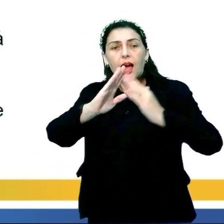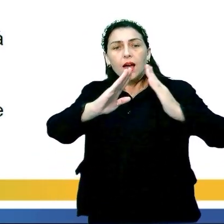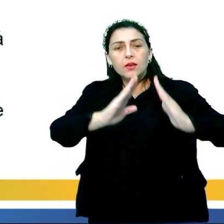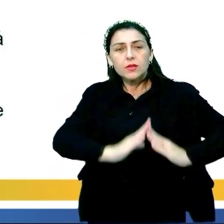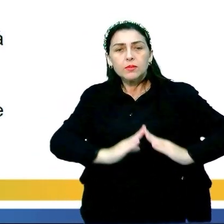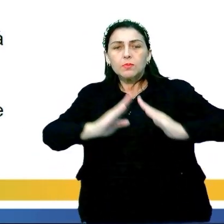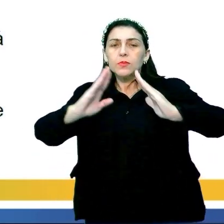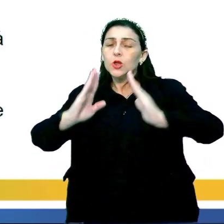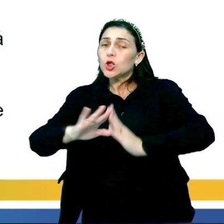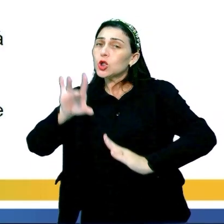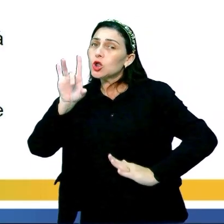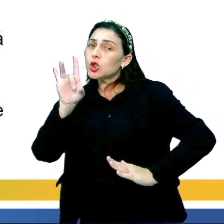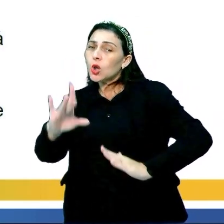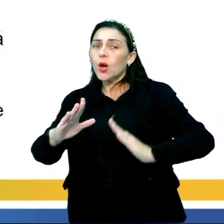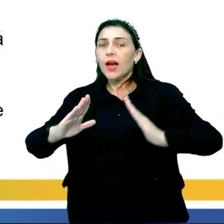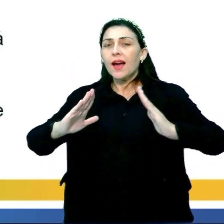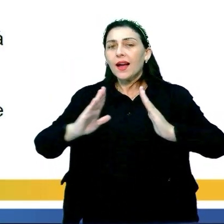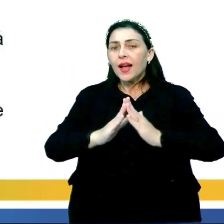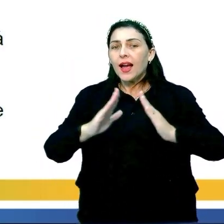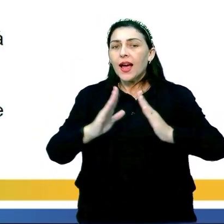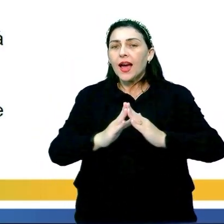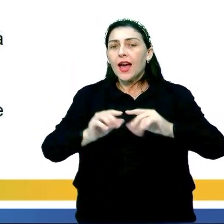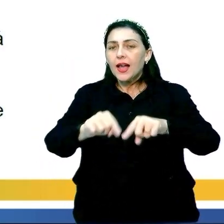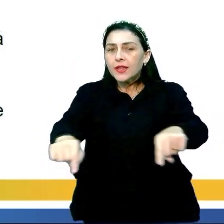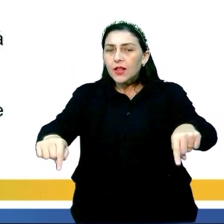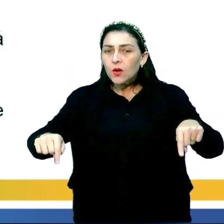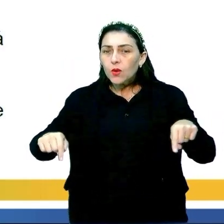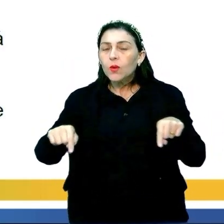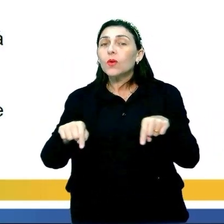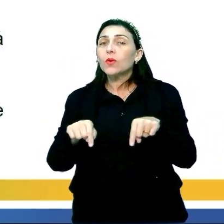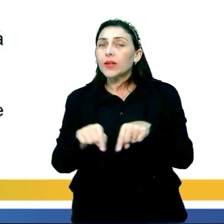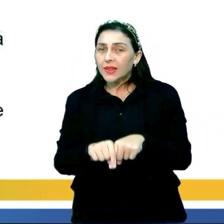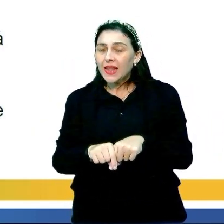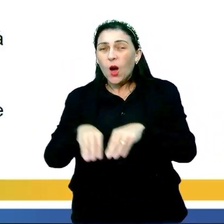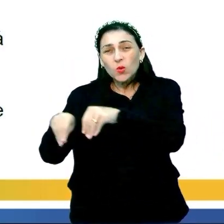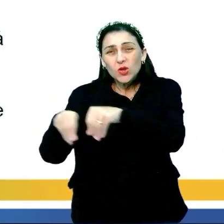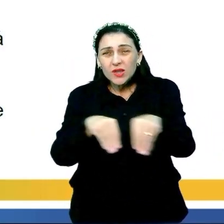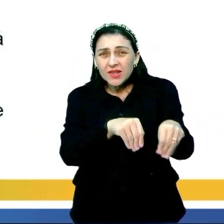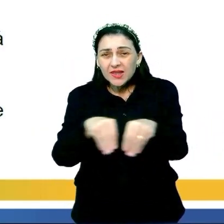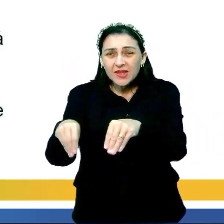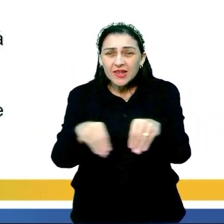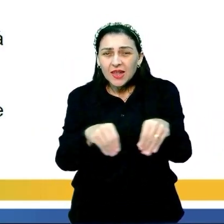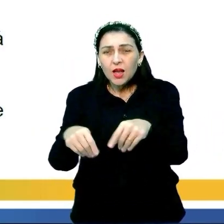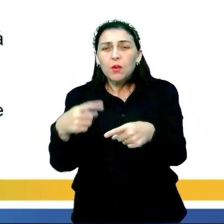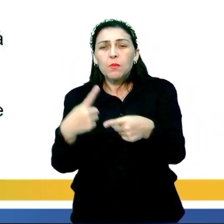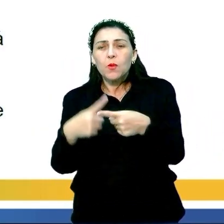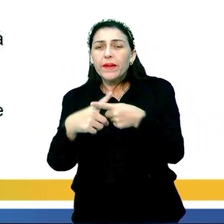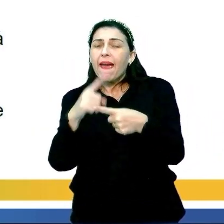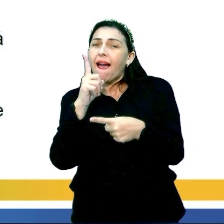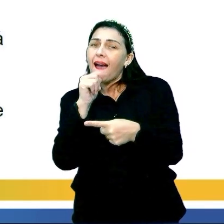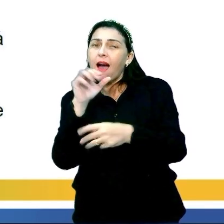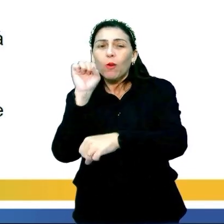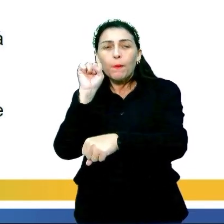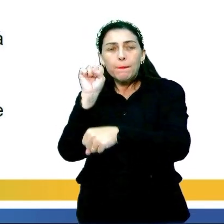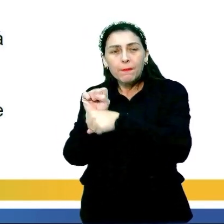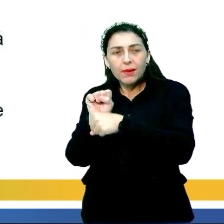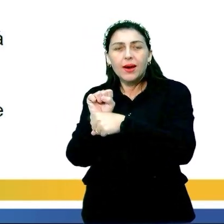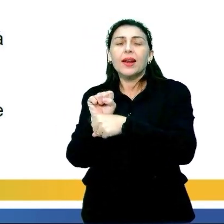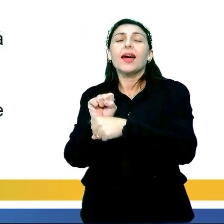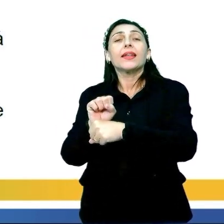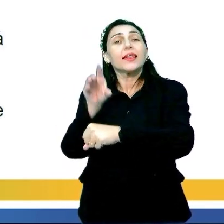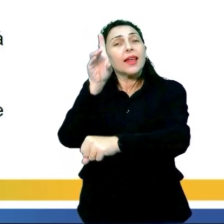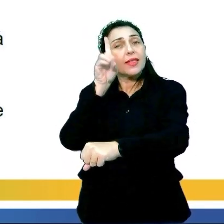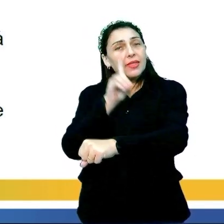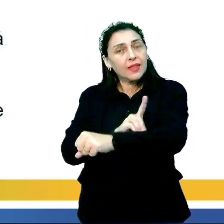eu digo que ela é somente destinada aos moradores de casa com quintal, pois o trecho água parada